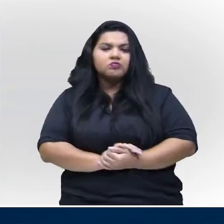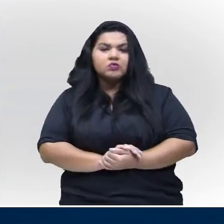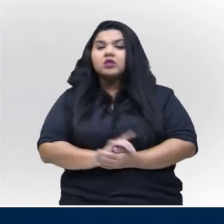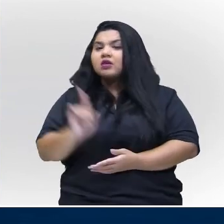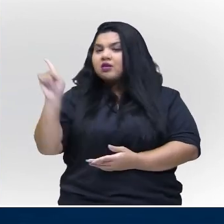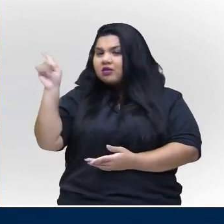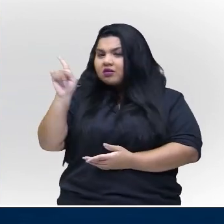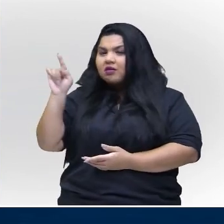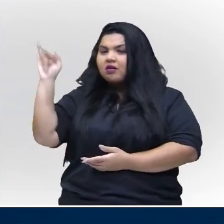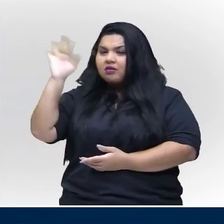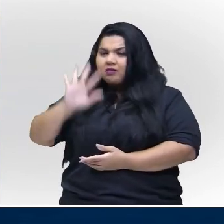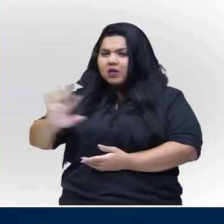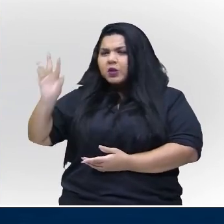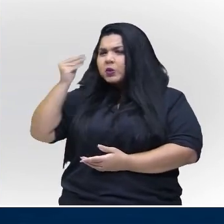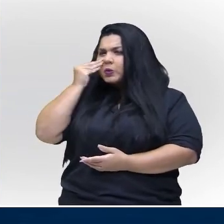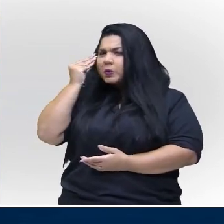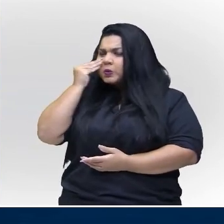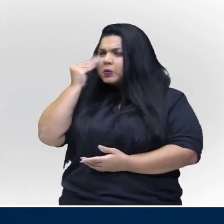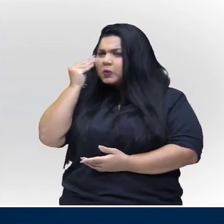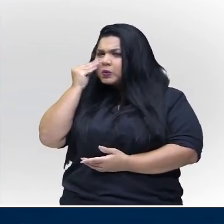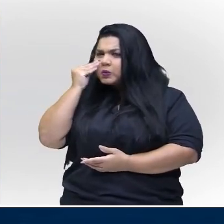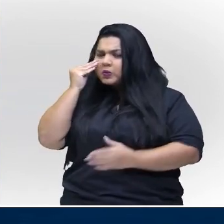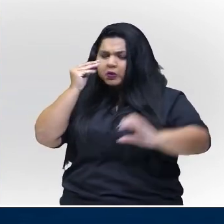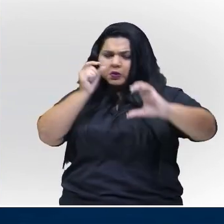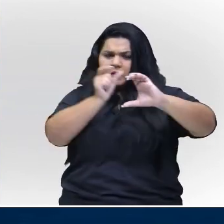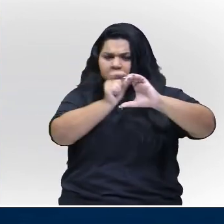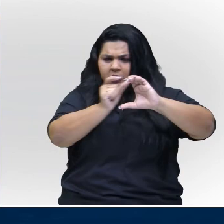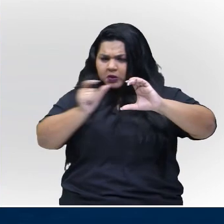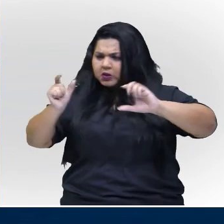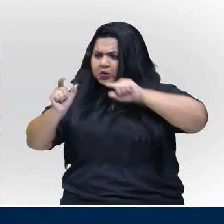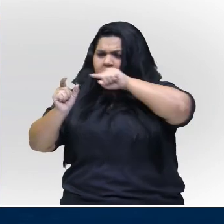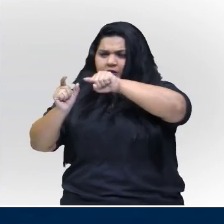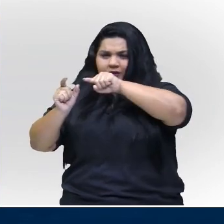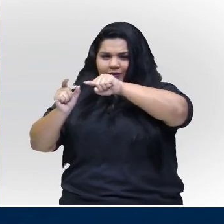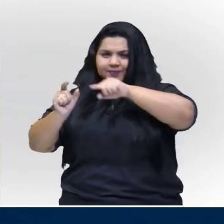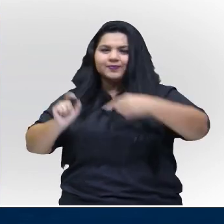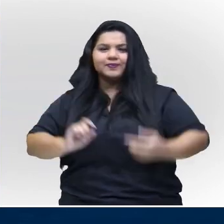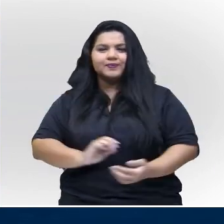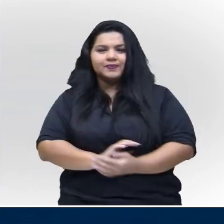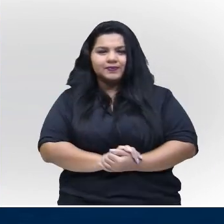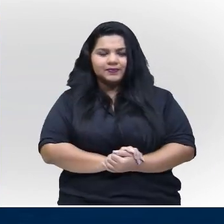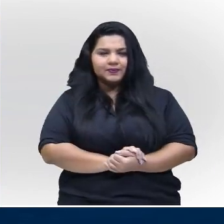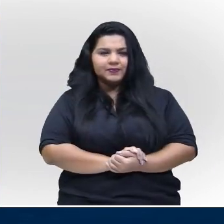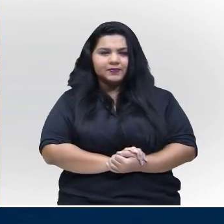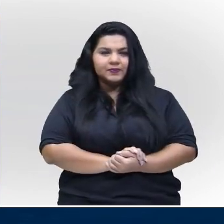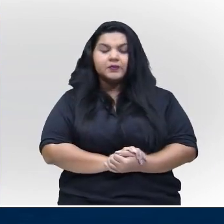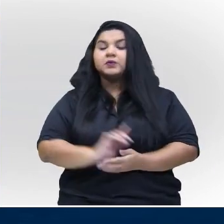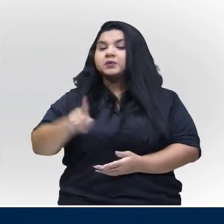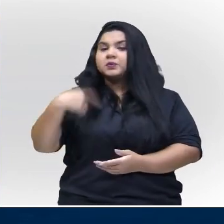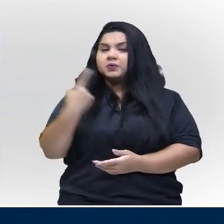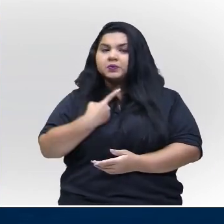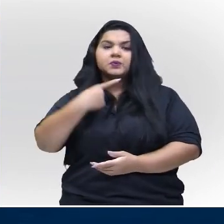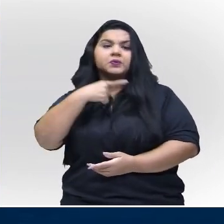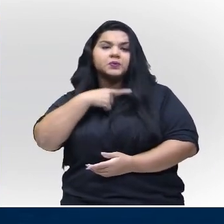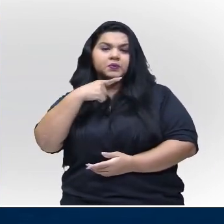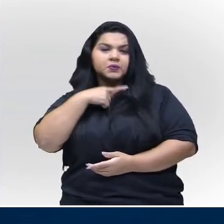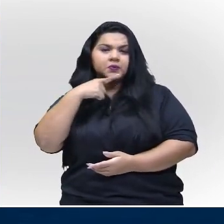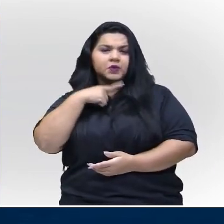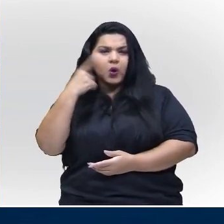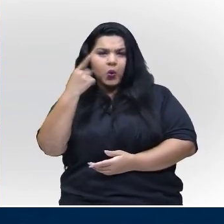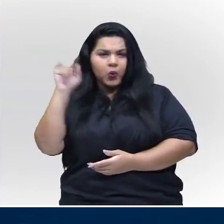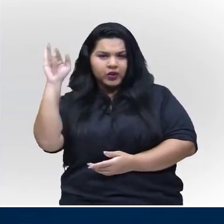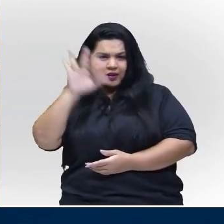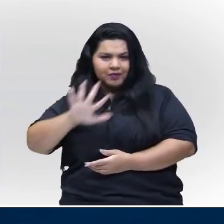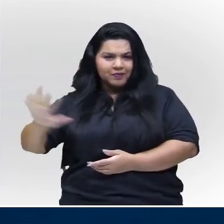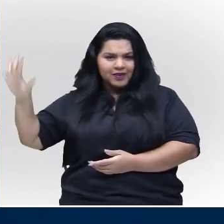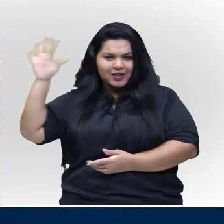a gente observa uma parte de uma membrana plasmática. Nós temos também, aí na próxima imagem,